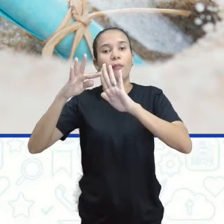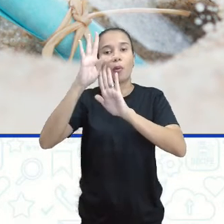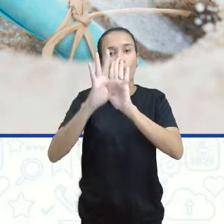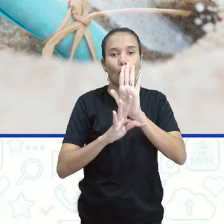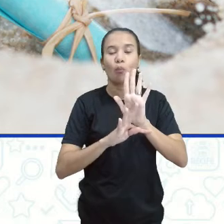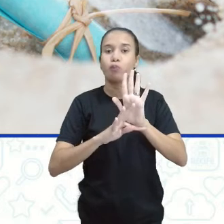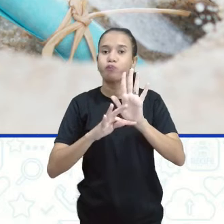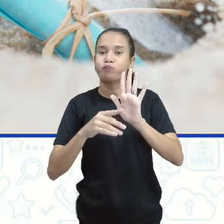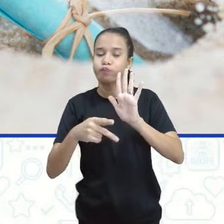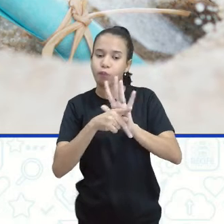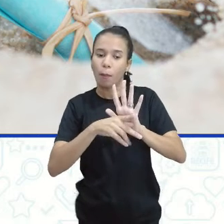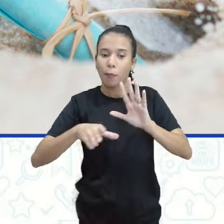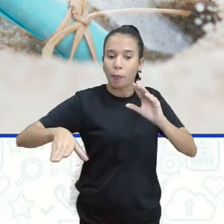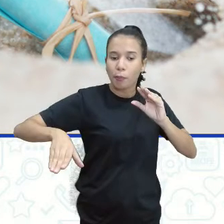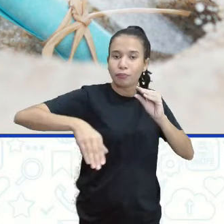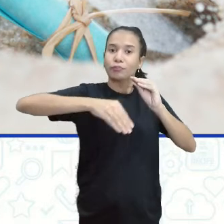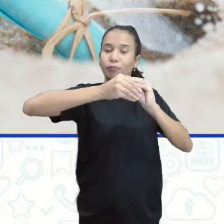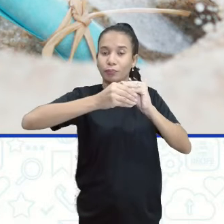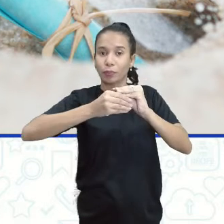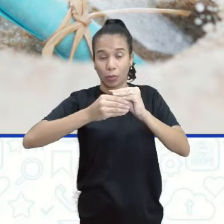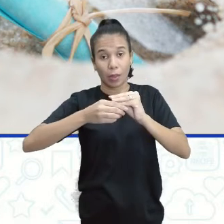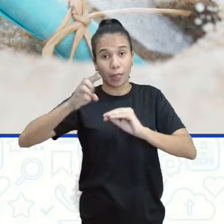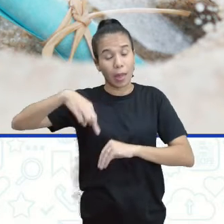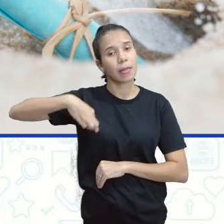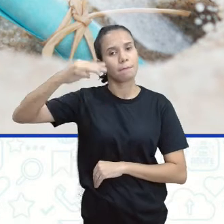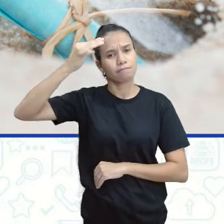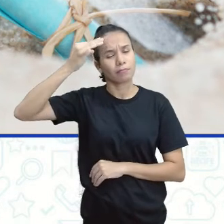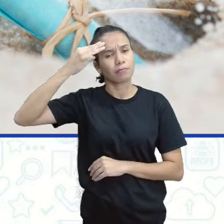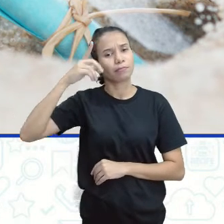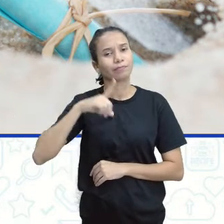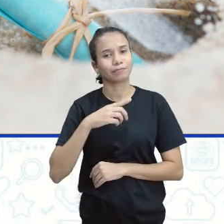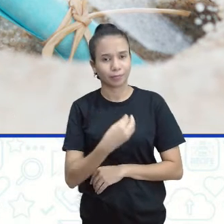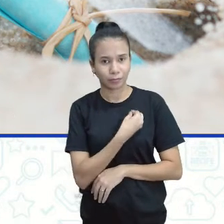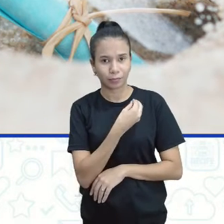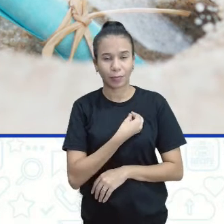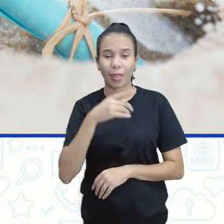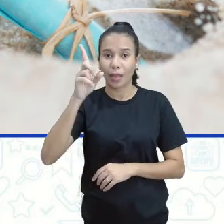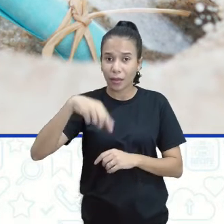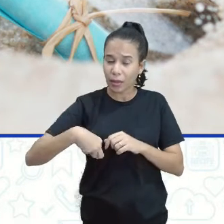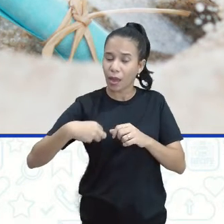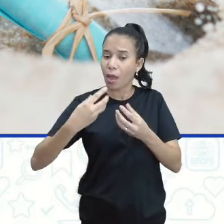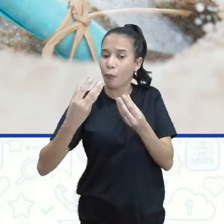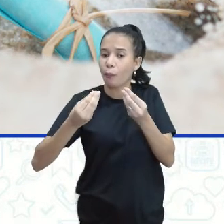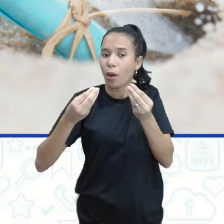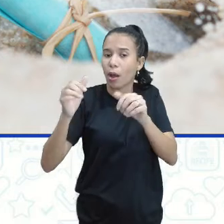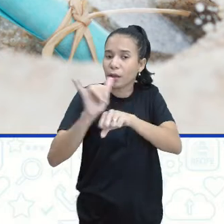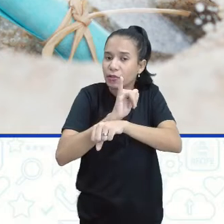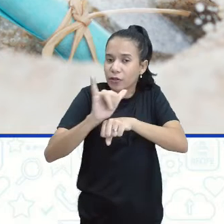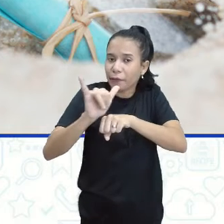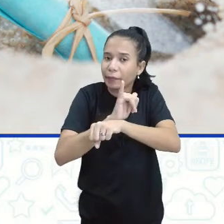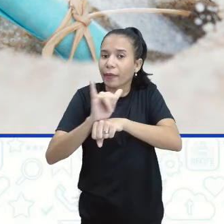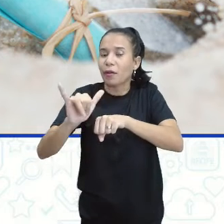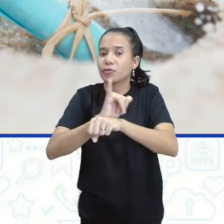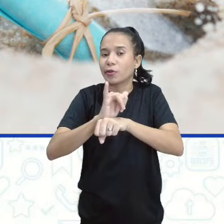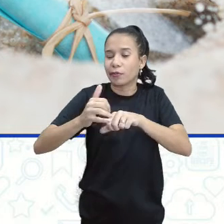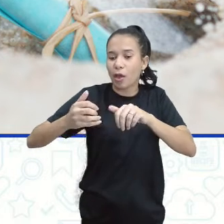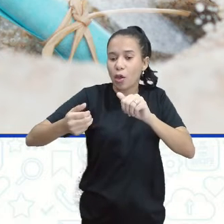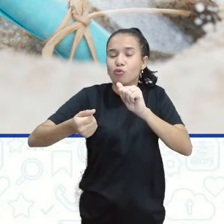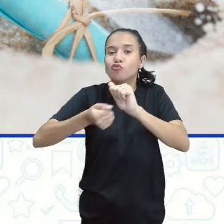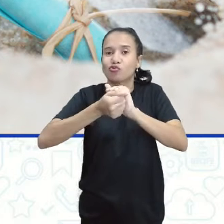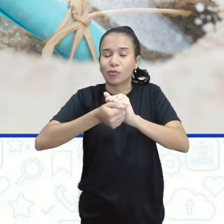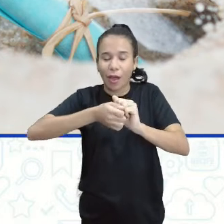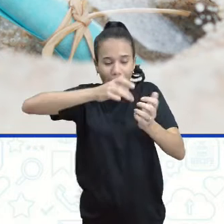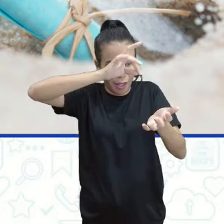recurso até no nosso movimento da memória mesmo, como um recurso que vai juntar tudo